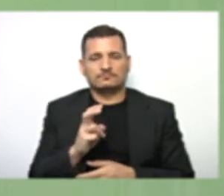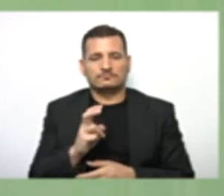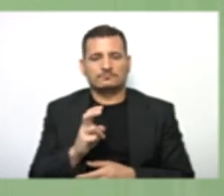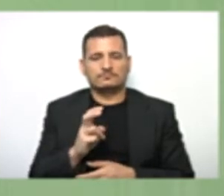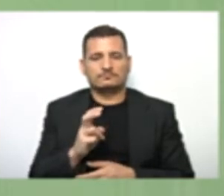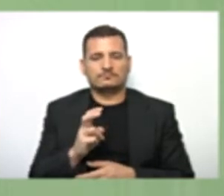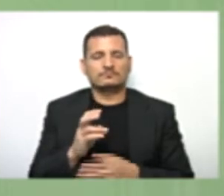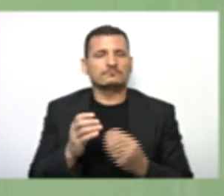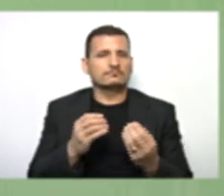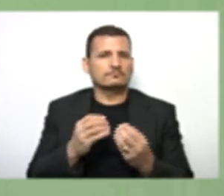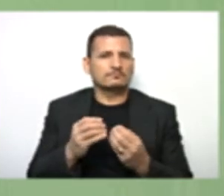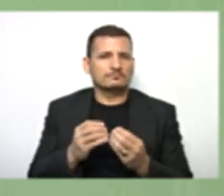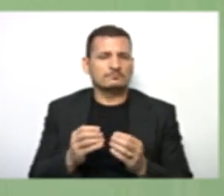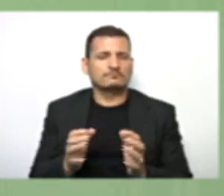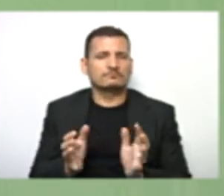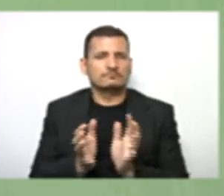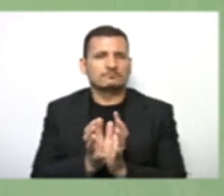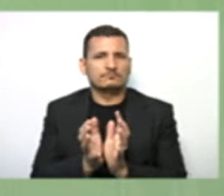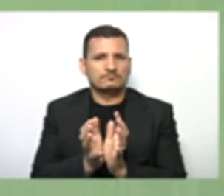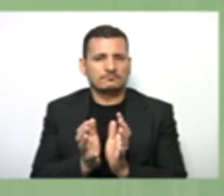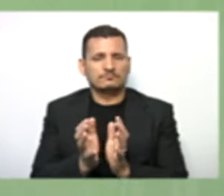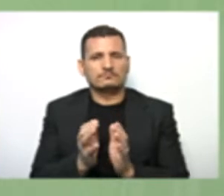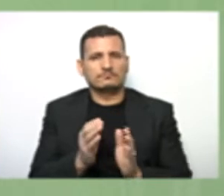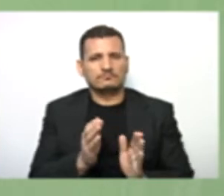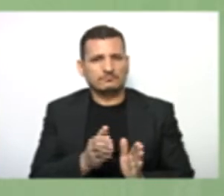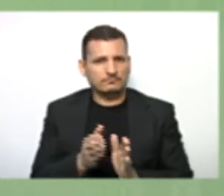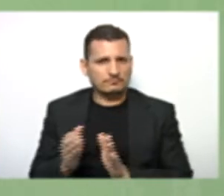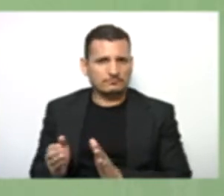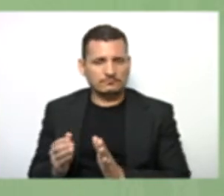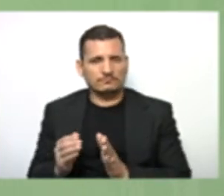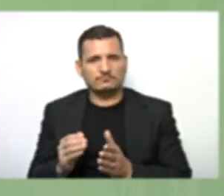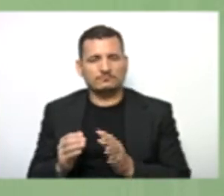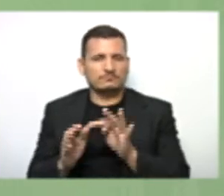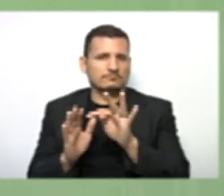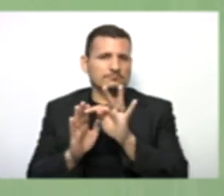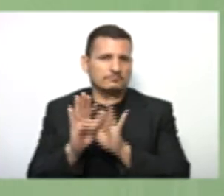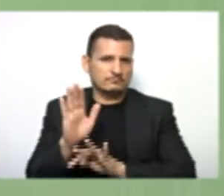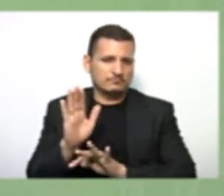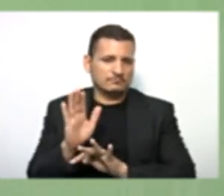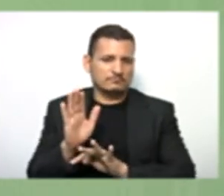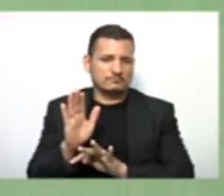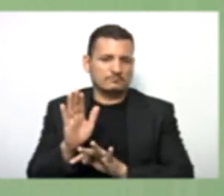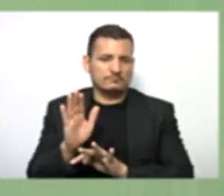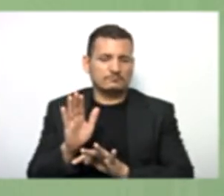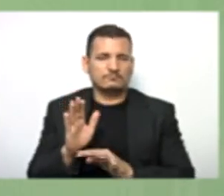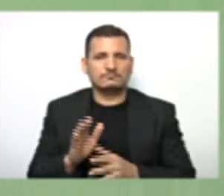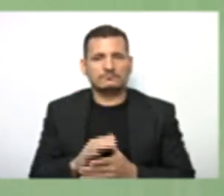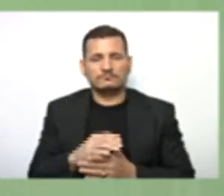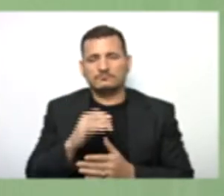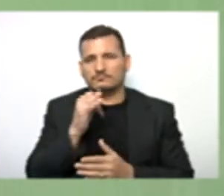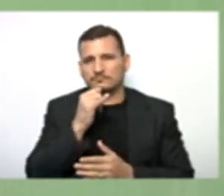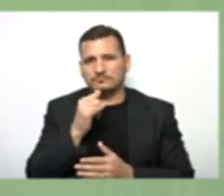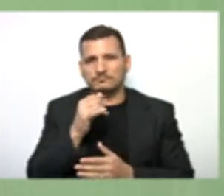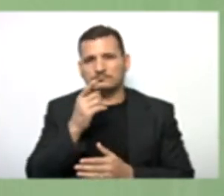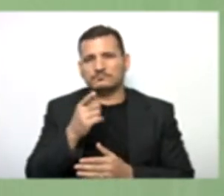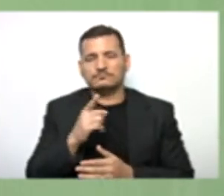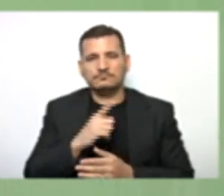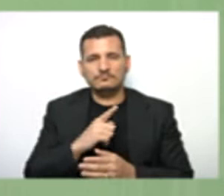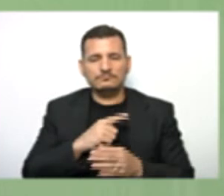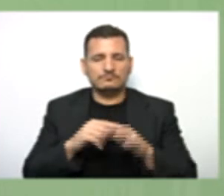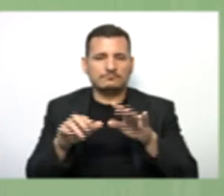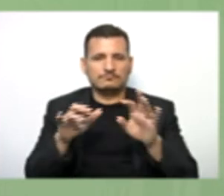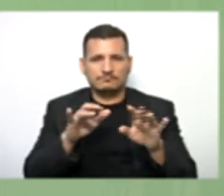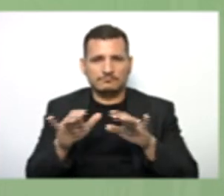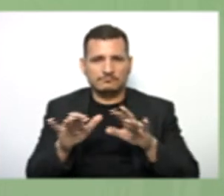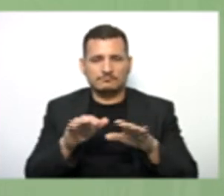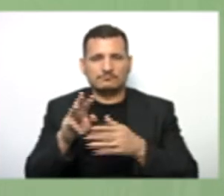é classificado um processo de um editor de texto? Isso é uma pergunta assim, digamos que você está editando um